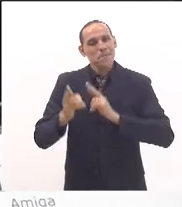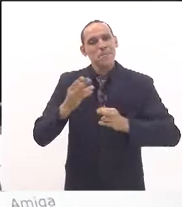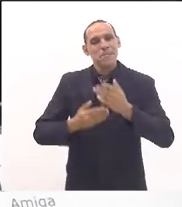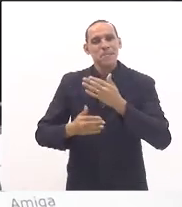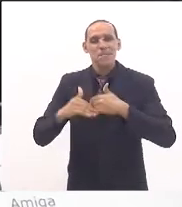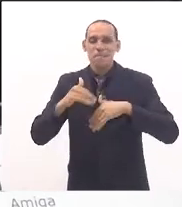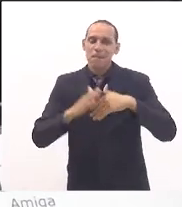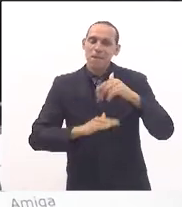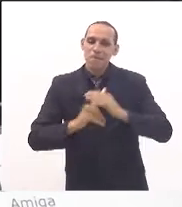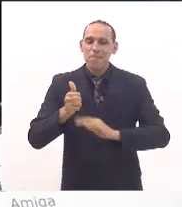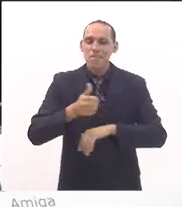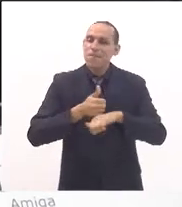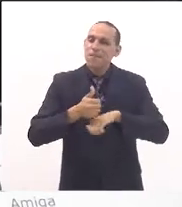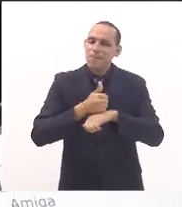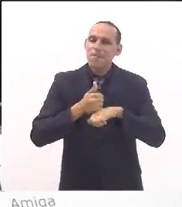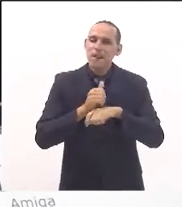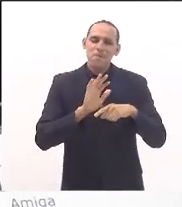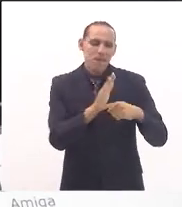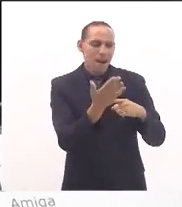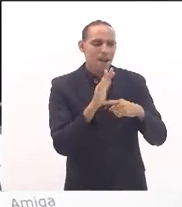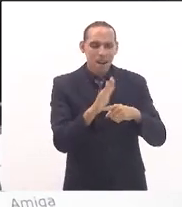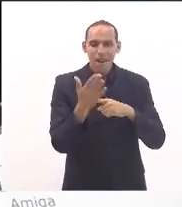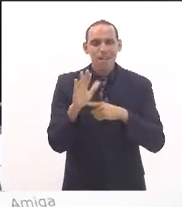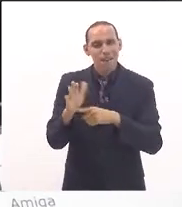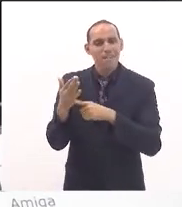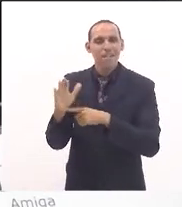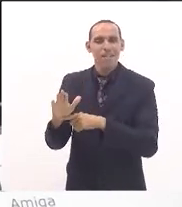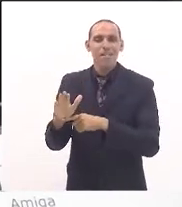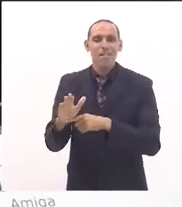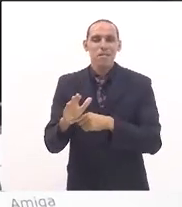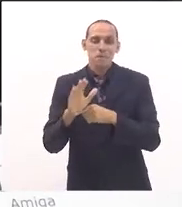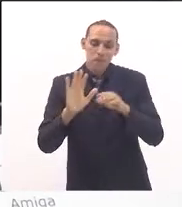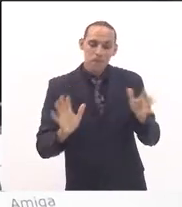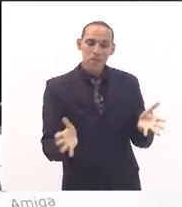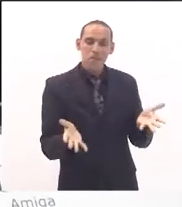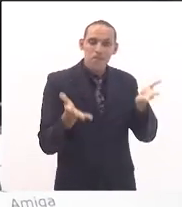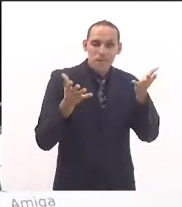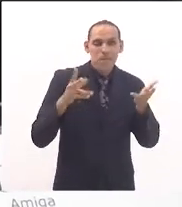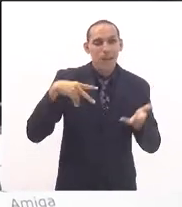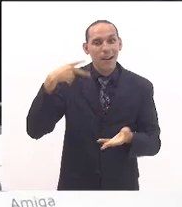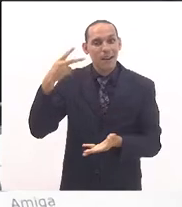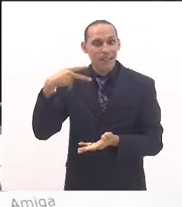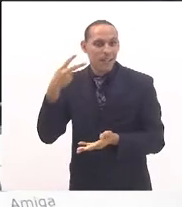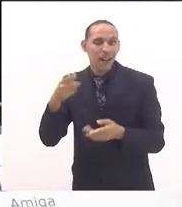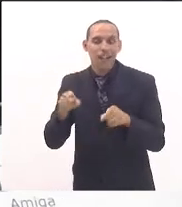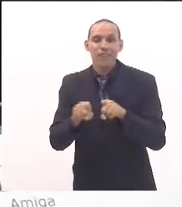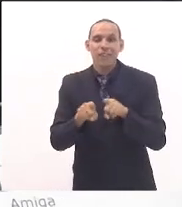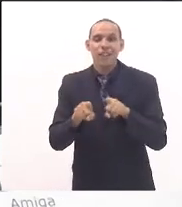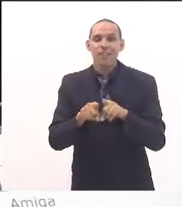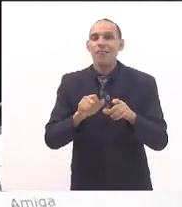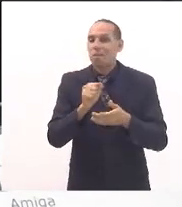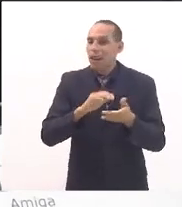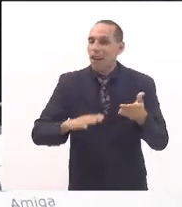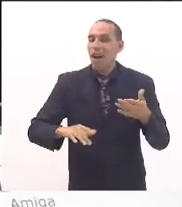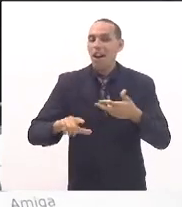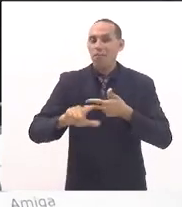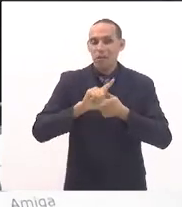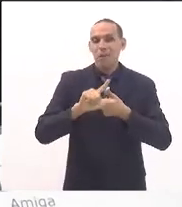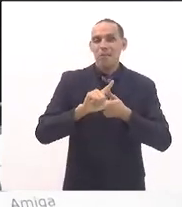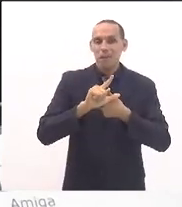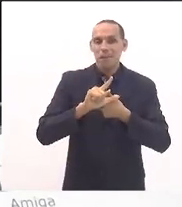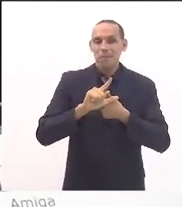profissionais de mútua-ajuda para engrandecimento do Parlamento e da atividade Legislativa